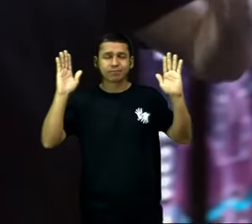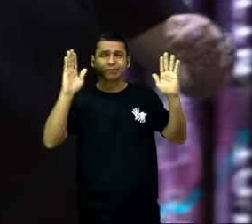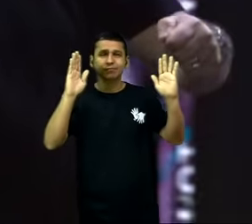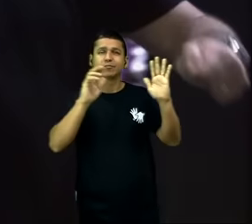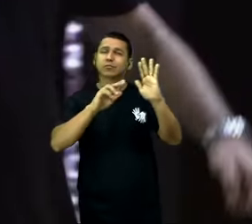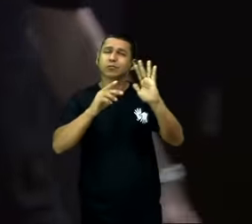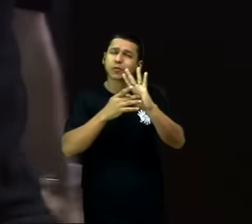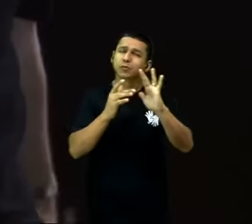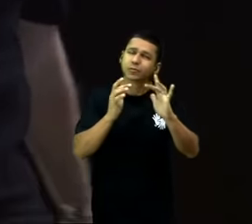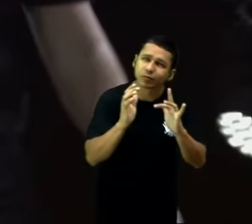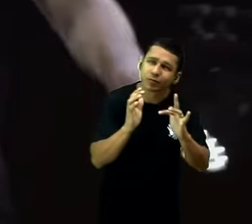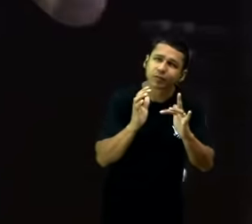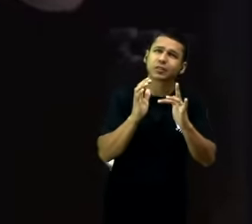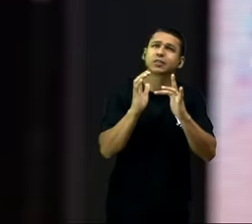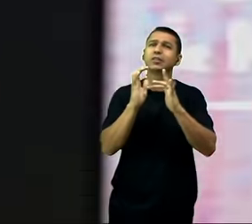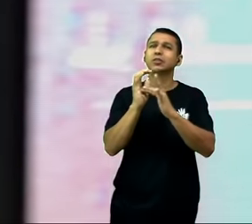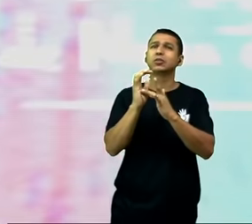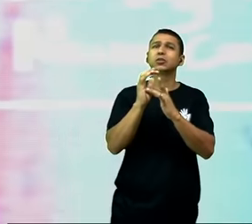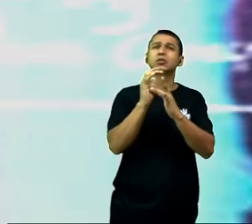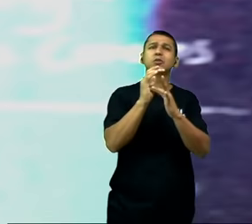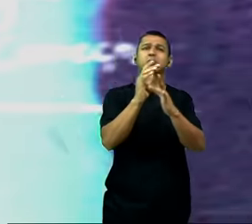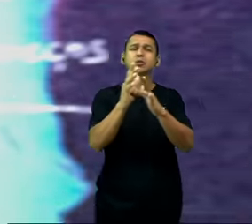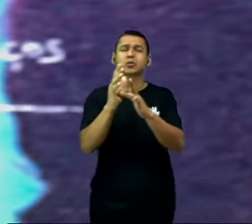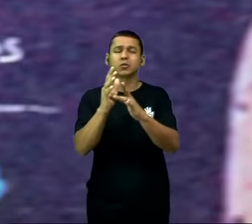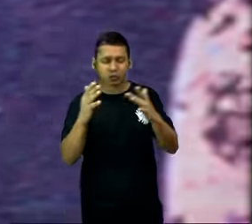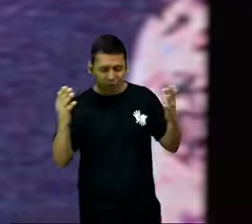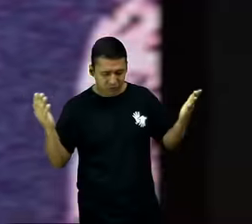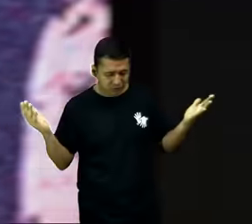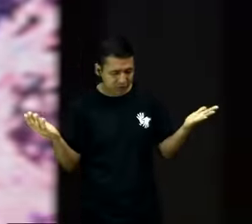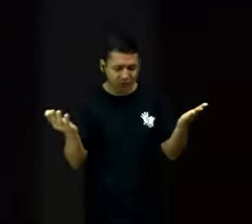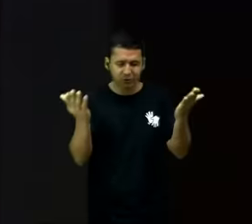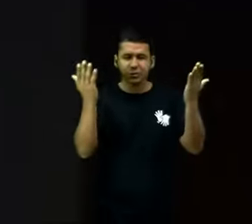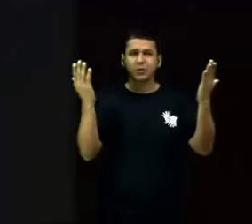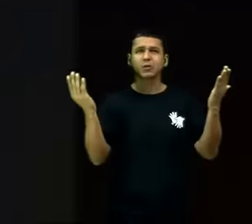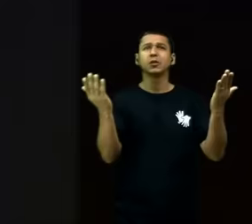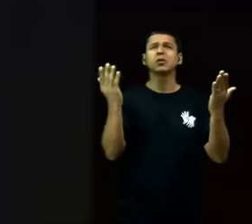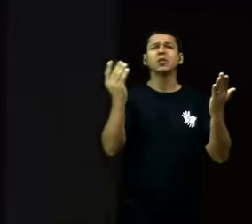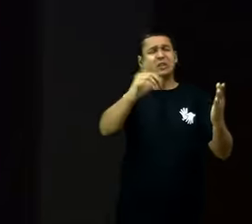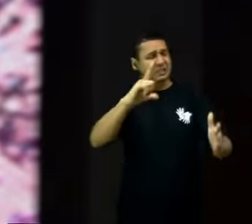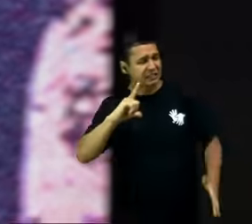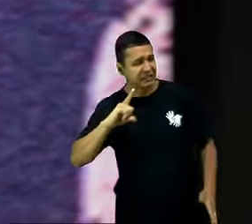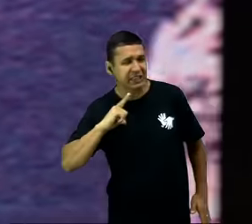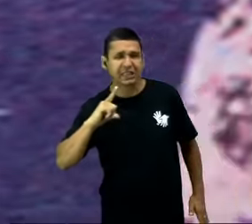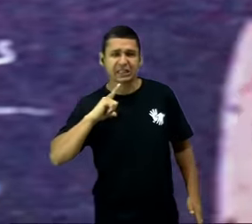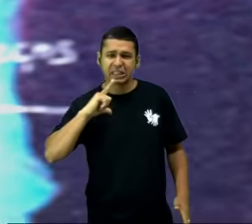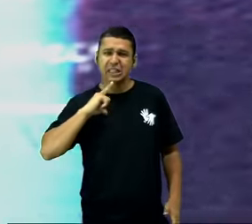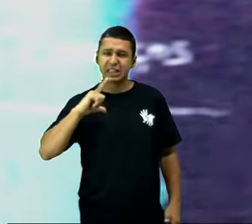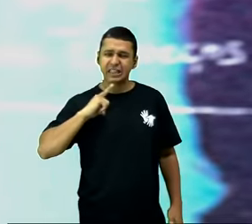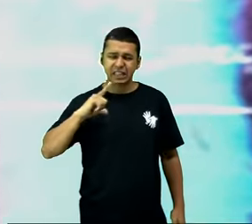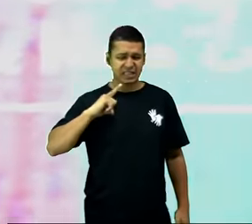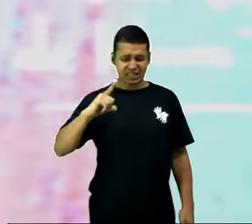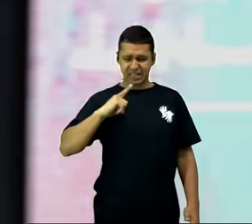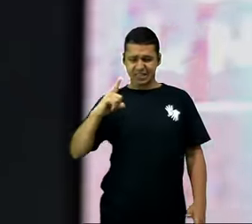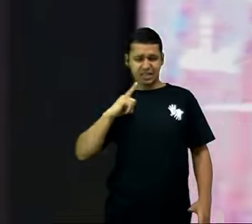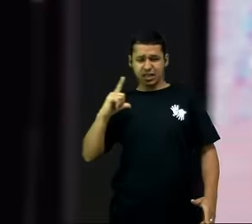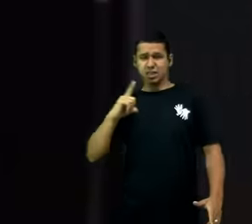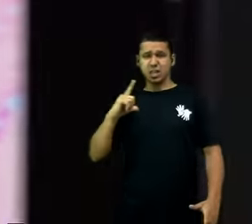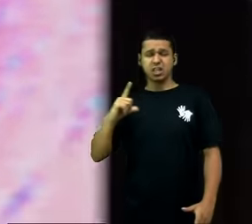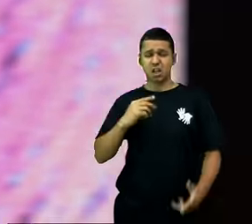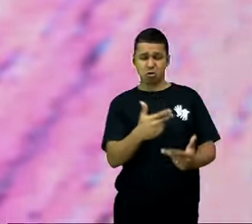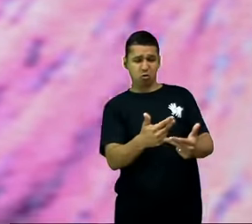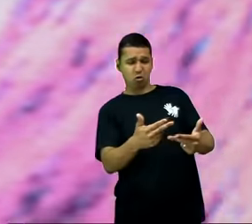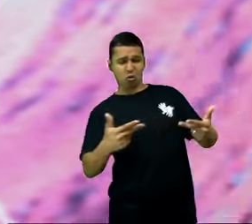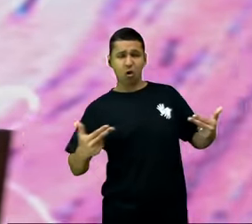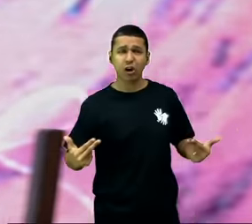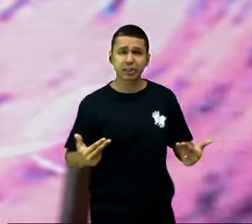nome de Jesus. Toda necessidade de aprovação, toda necessidade de ter que colocar coisas no lugar de Deus caia por terra agora em nome de Jesus.